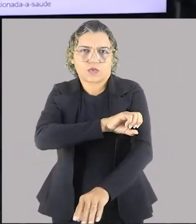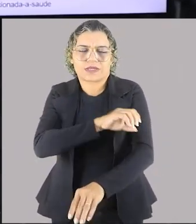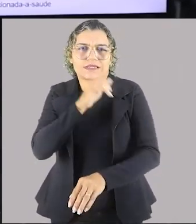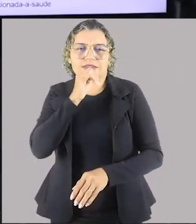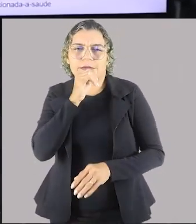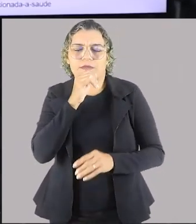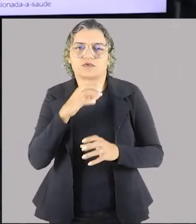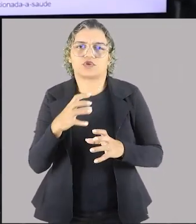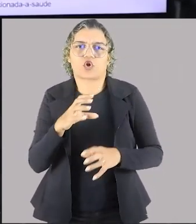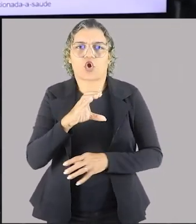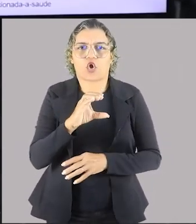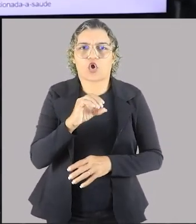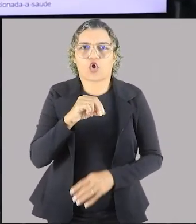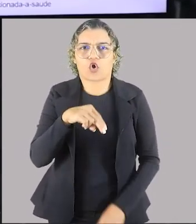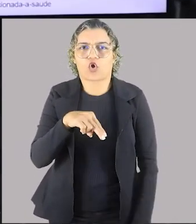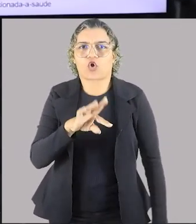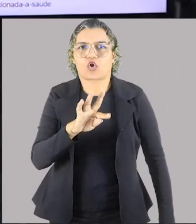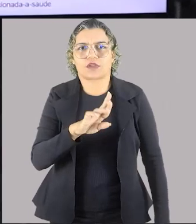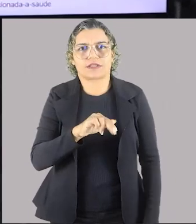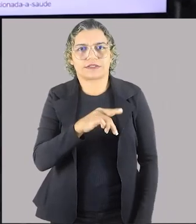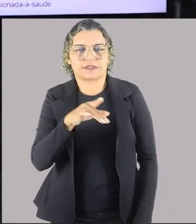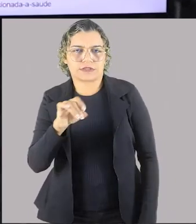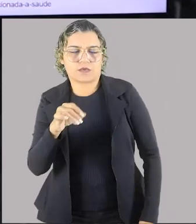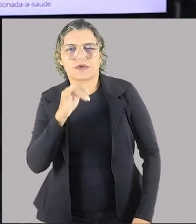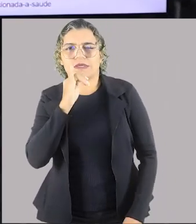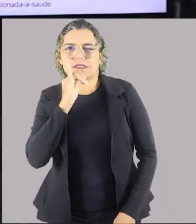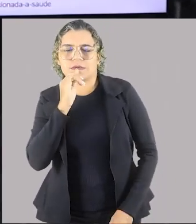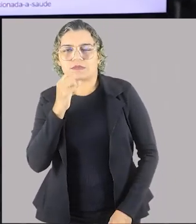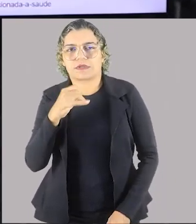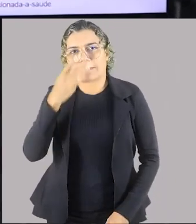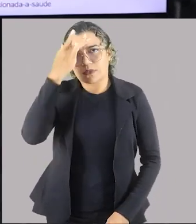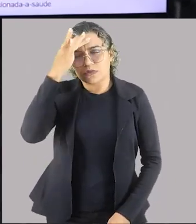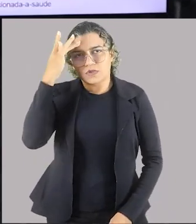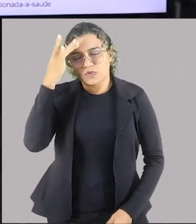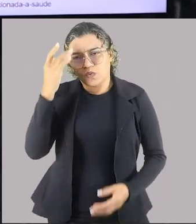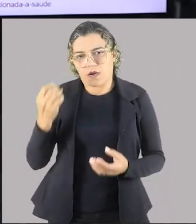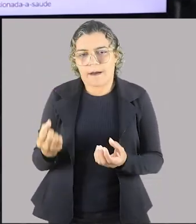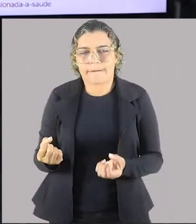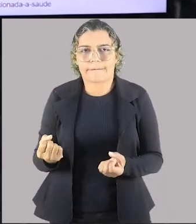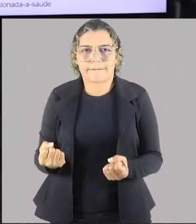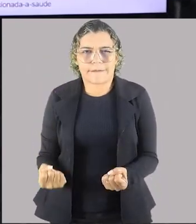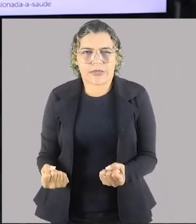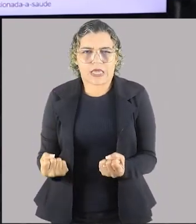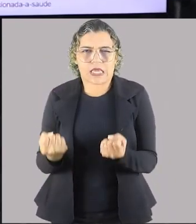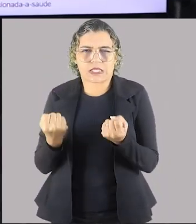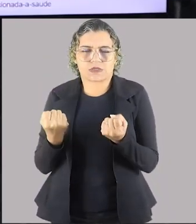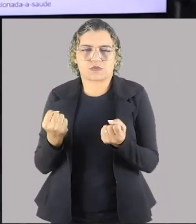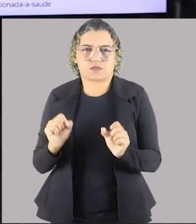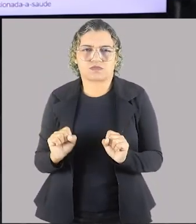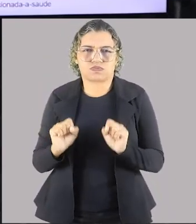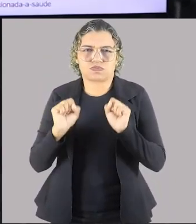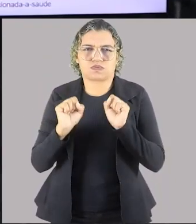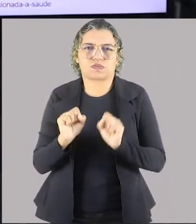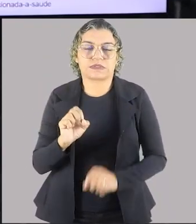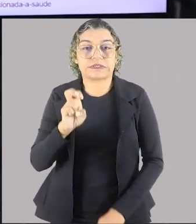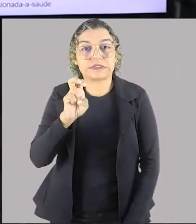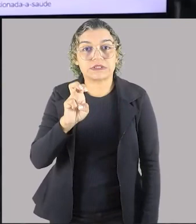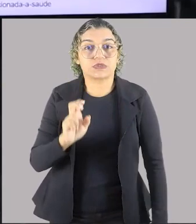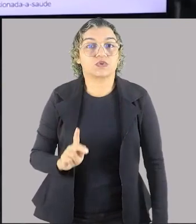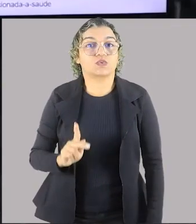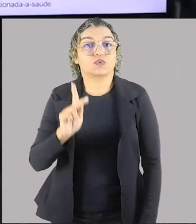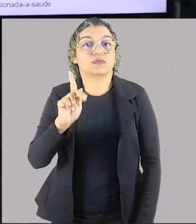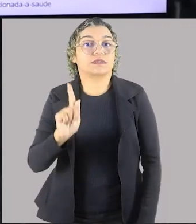indivíduo está carregando um peso ali de 5 quilos e ele está fazendo a flexão de